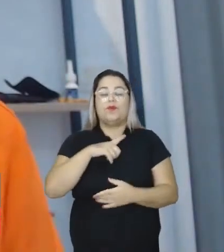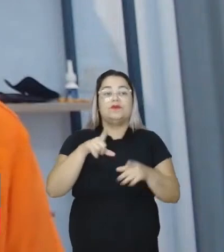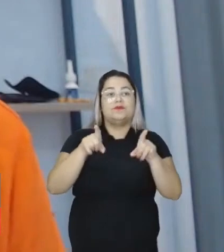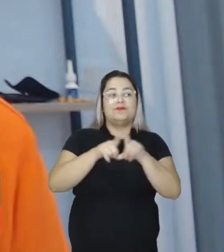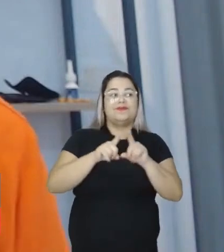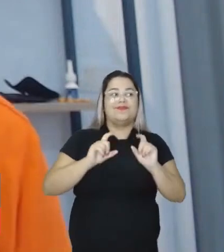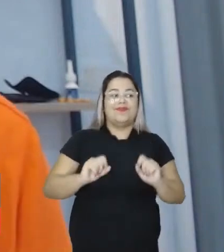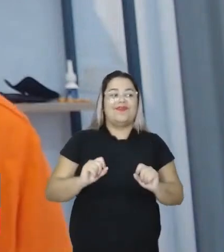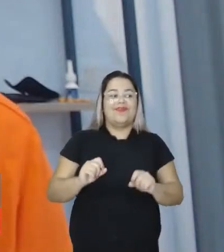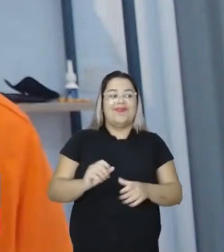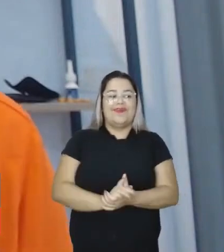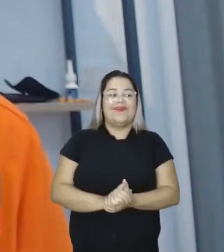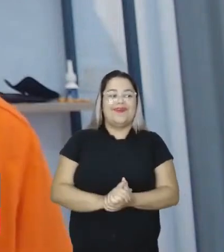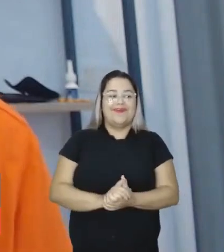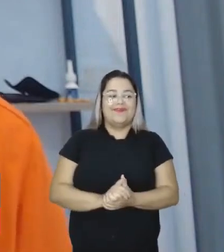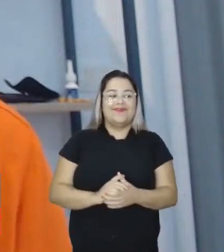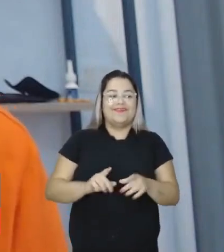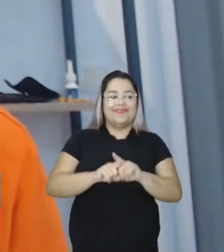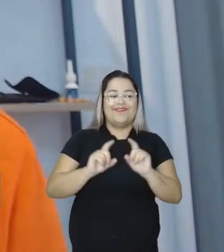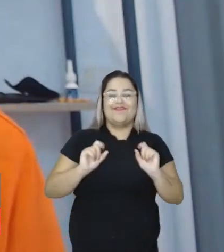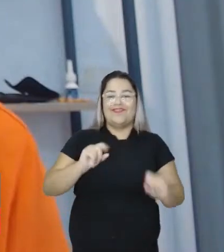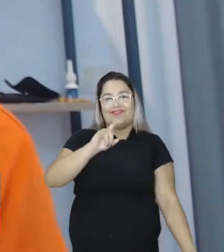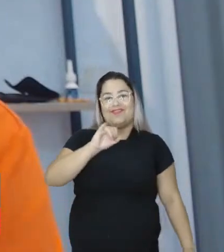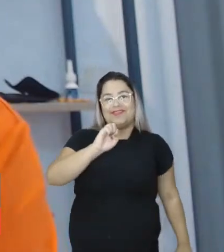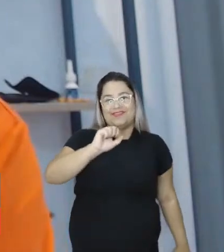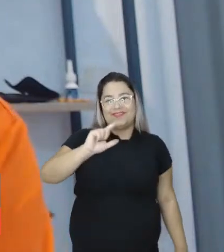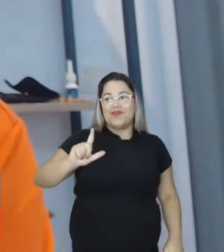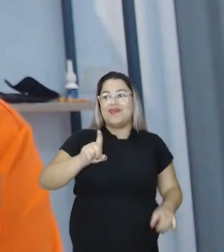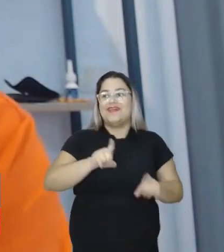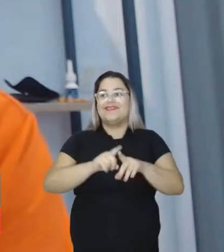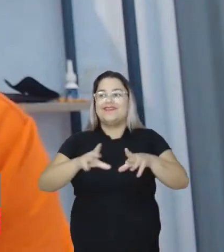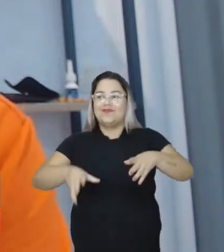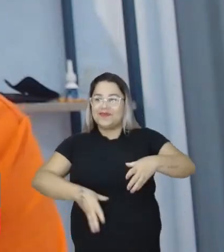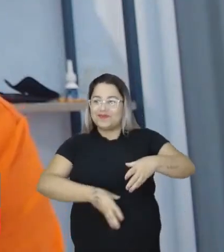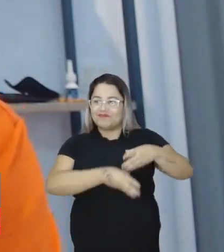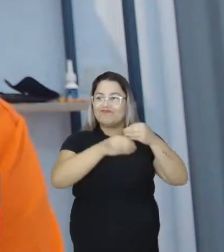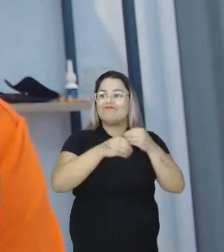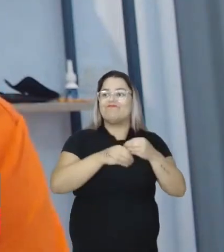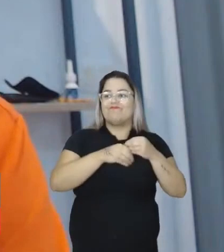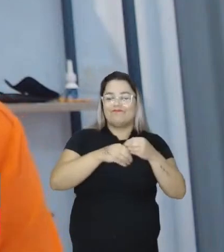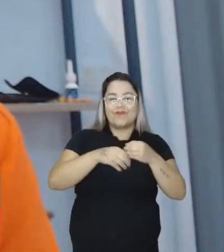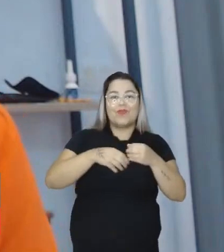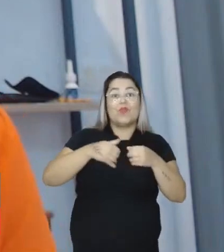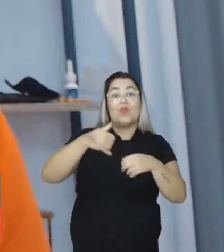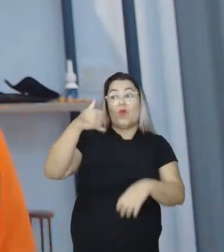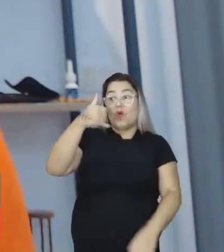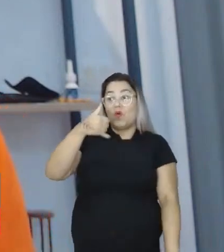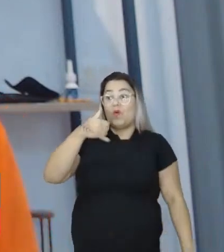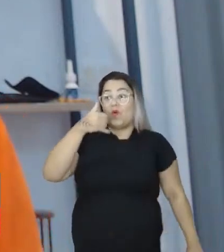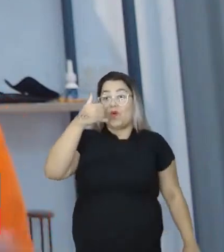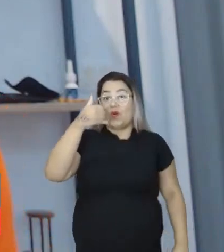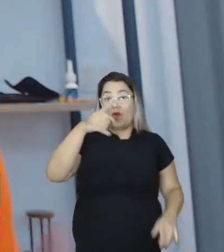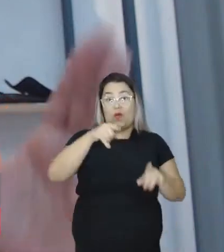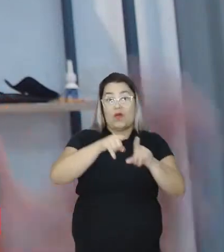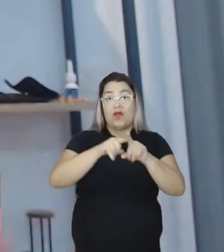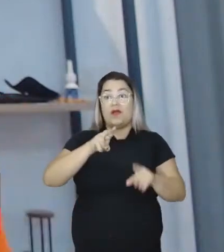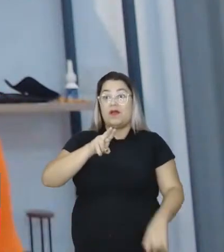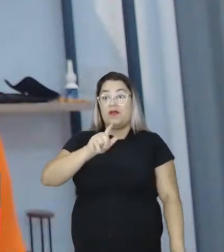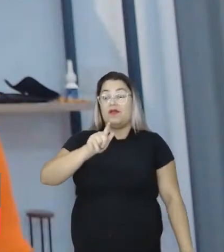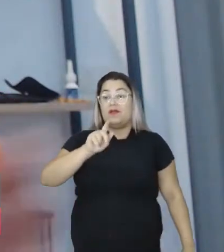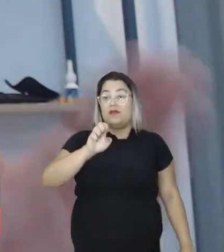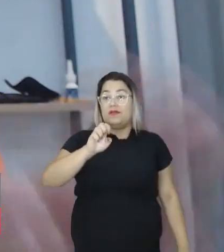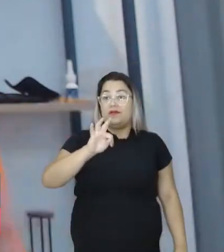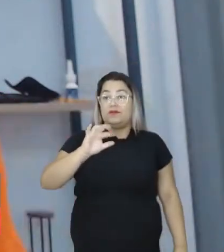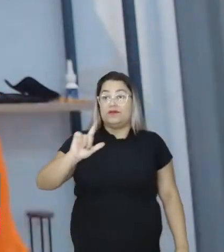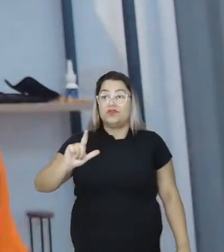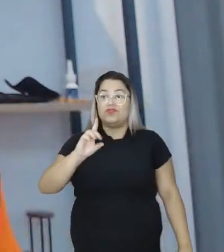de coprocessamento de diesel, agregando ali óleo vegetal, principalmente ao diesel, chamado diesel R,